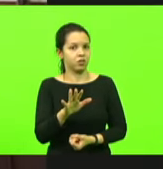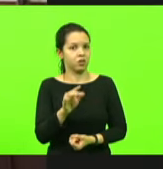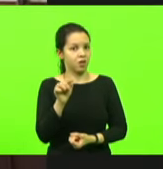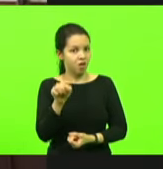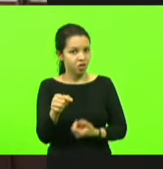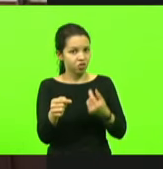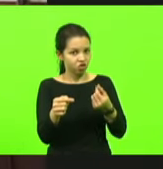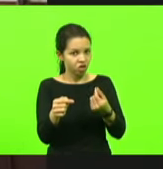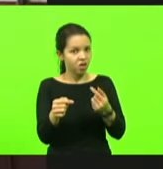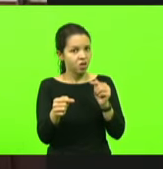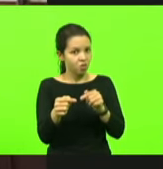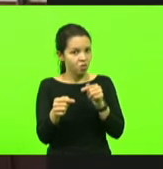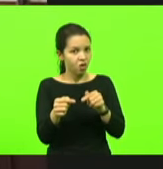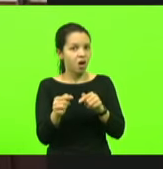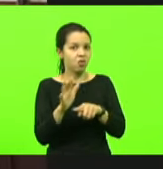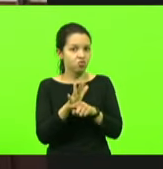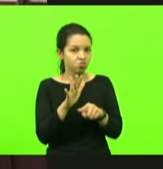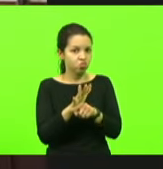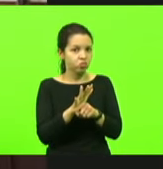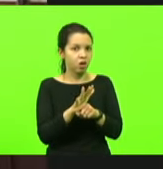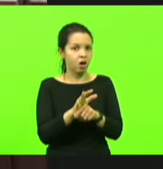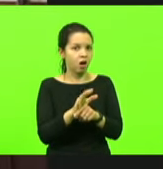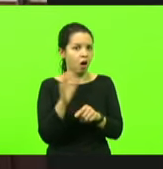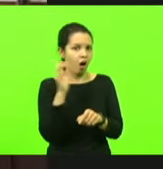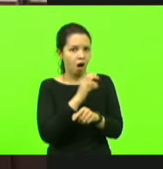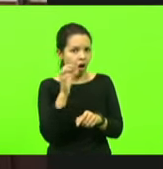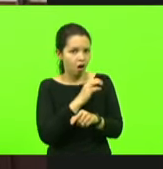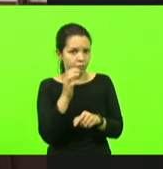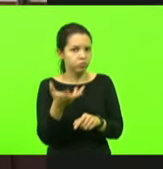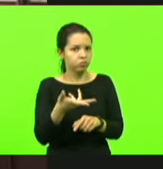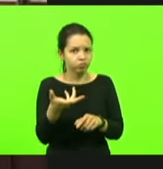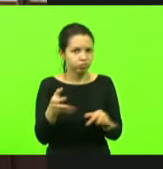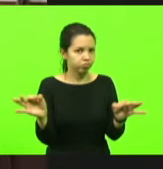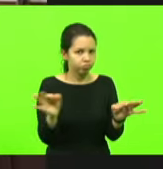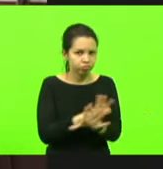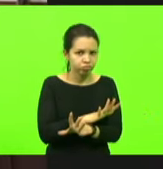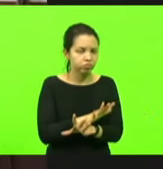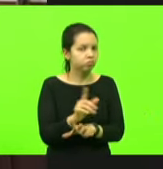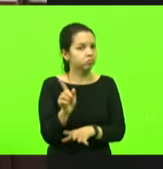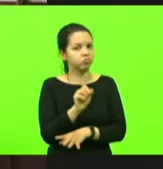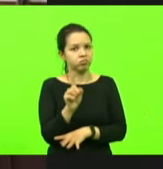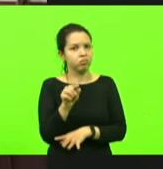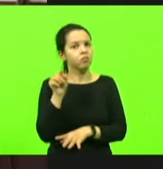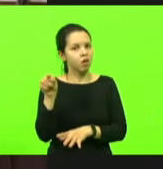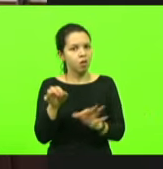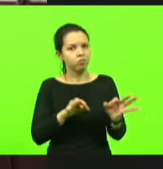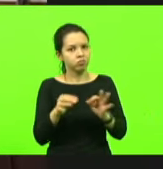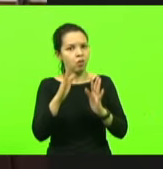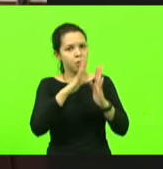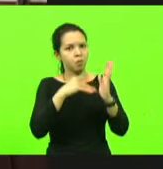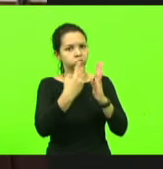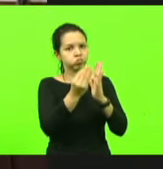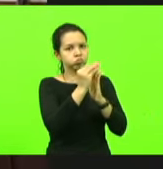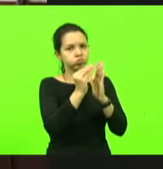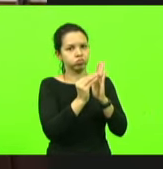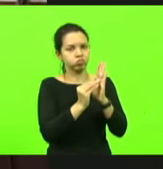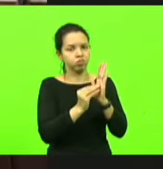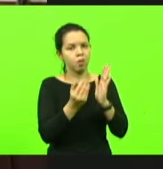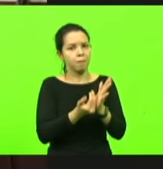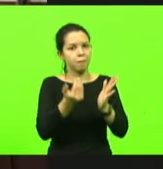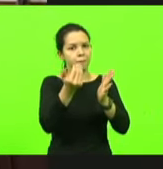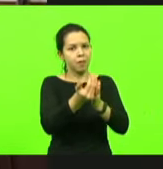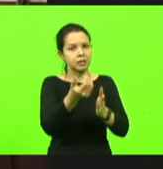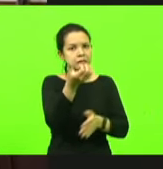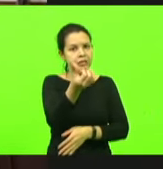que a duplicação vai se encerrar rapidamente. Ele fez um cronograma de entregar mais 6 quilômetros esse